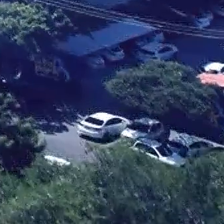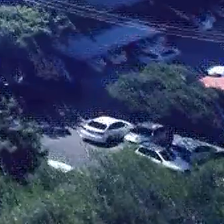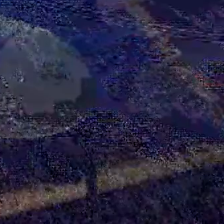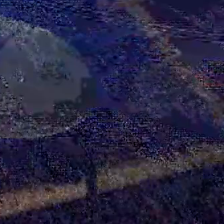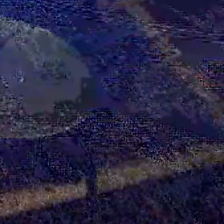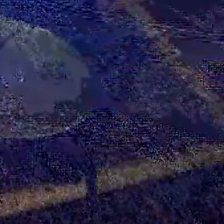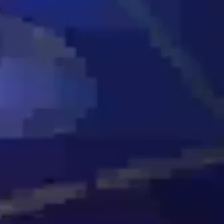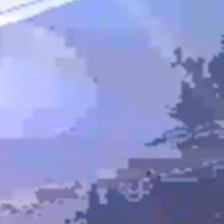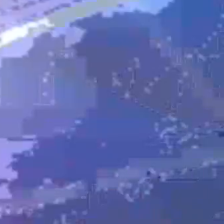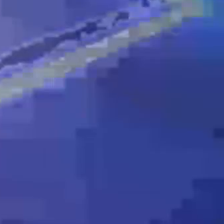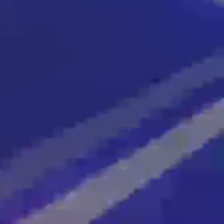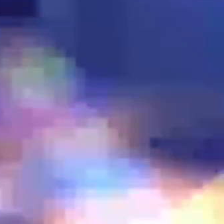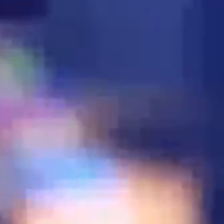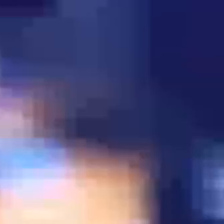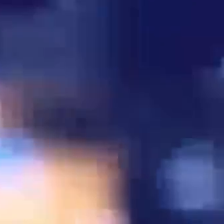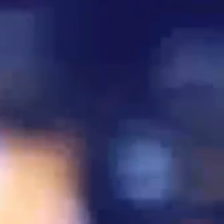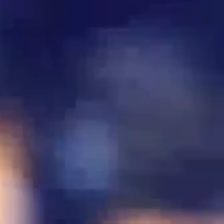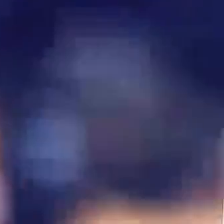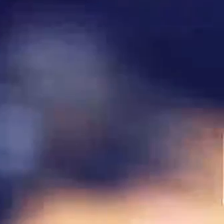tchau.